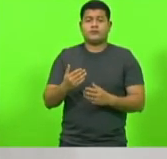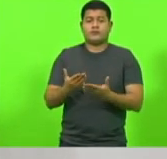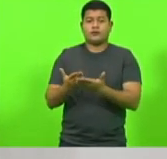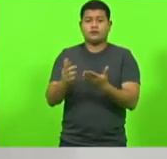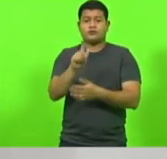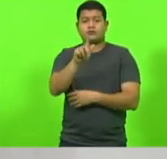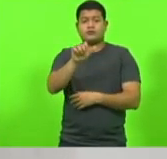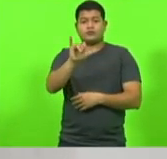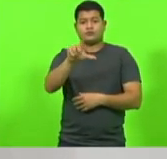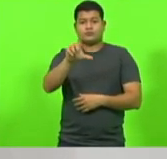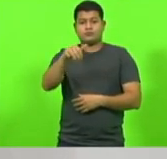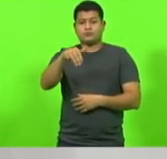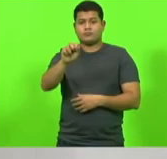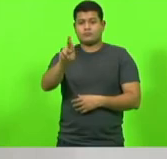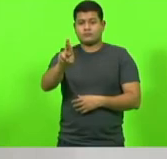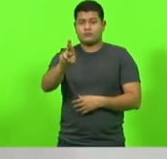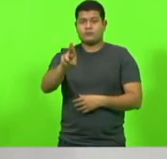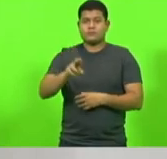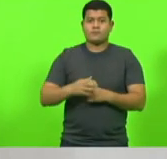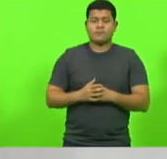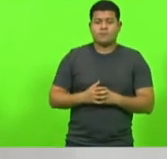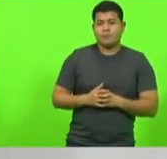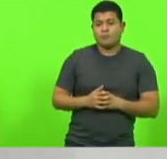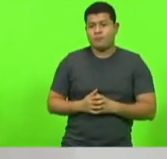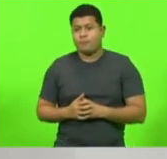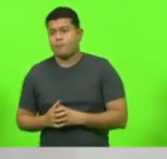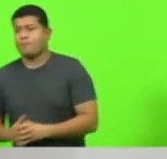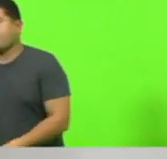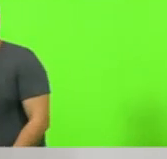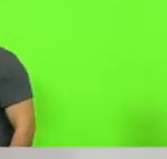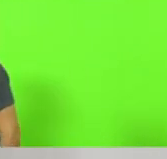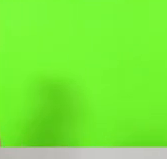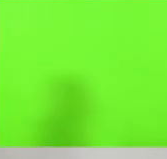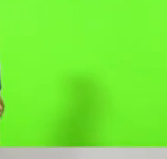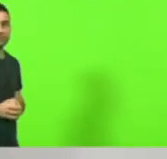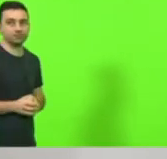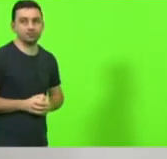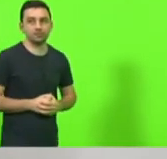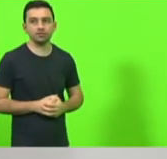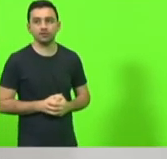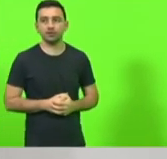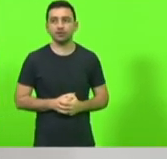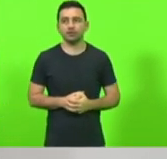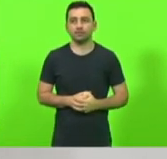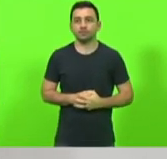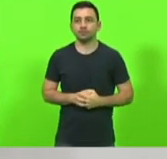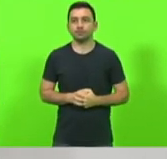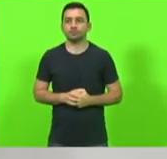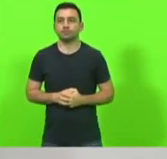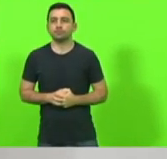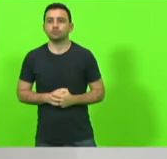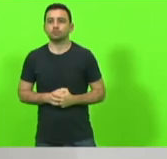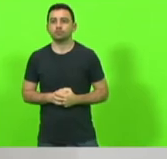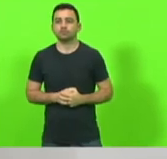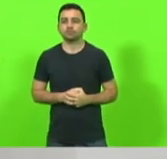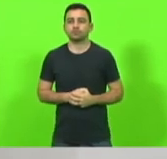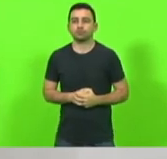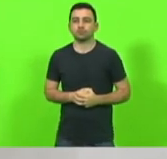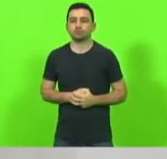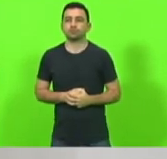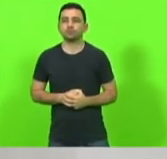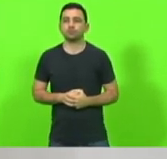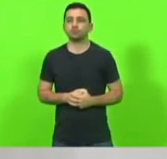também, vereadores Bombieri, Vilmar Bombieri, que foi também um vereador que solicitou.